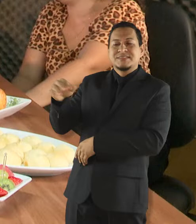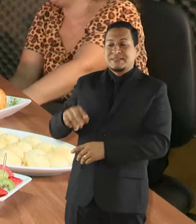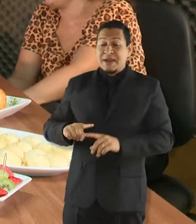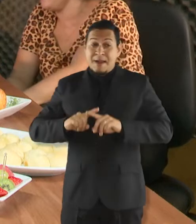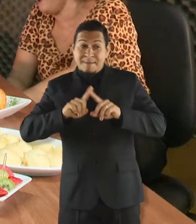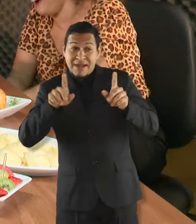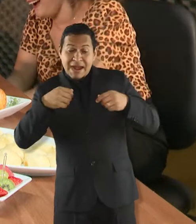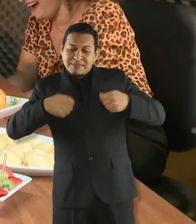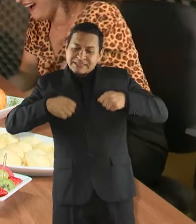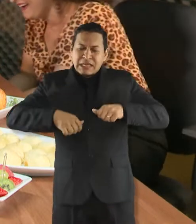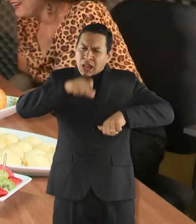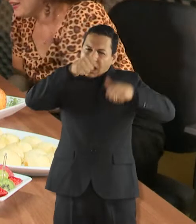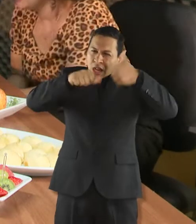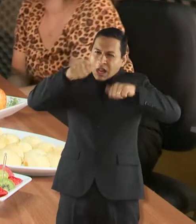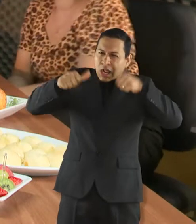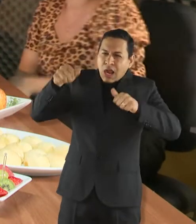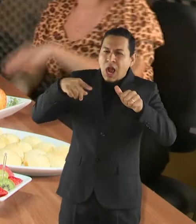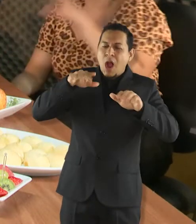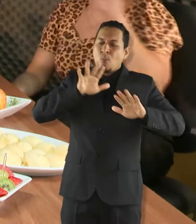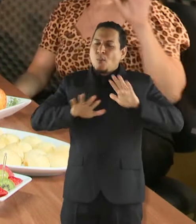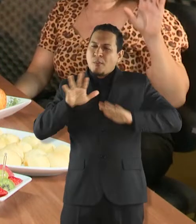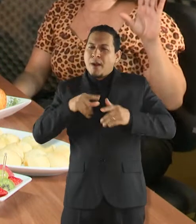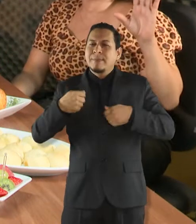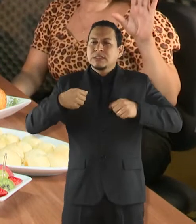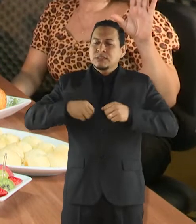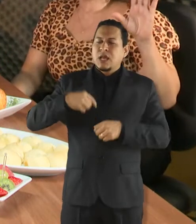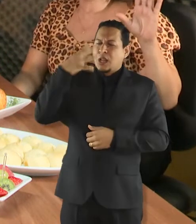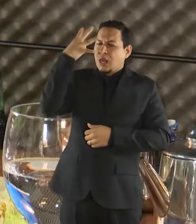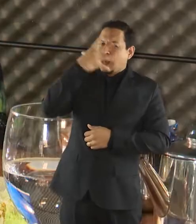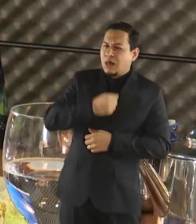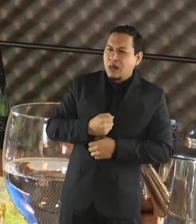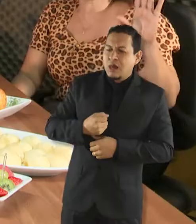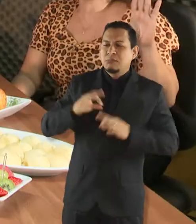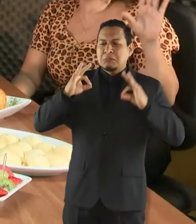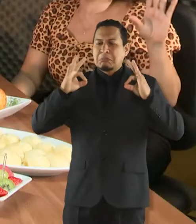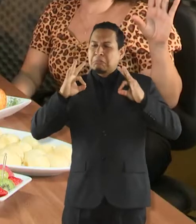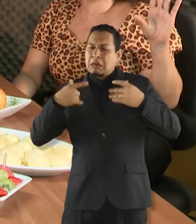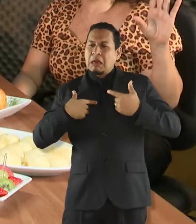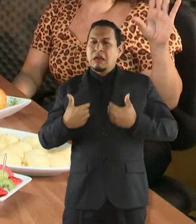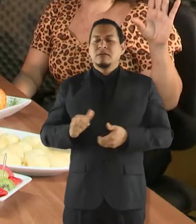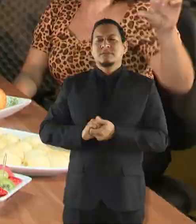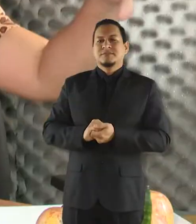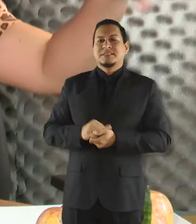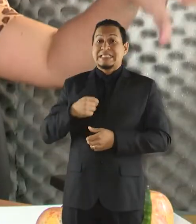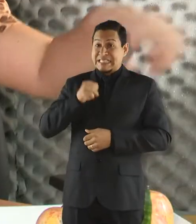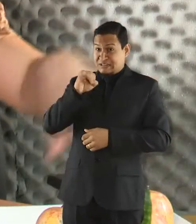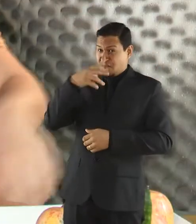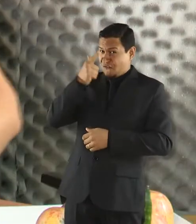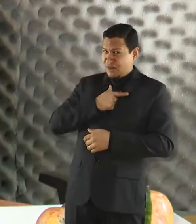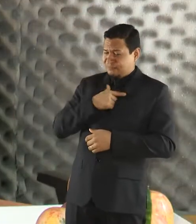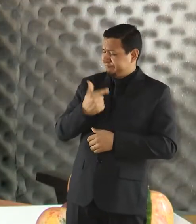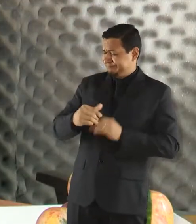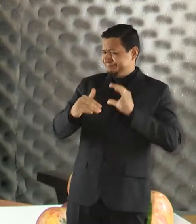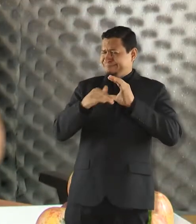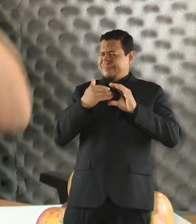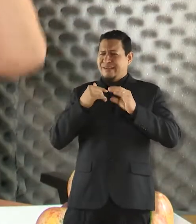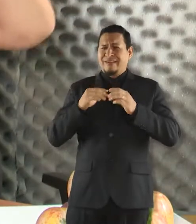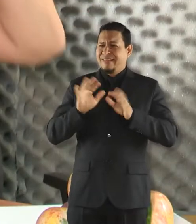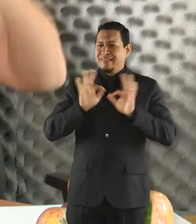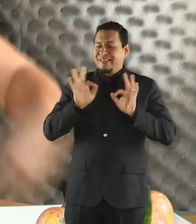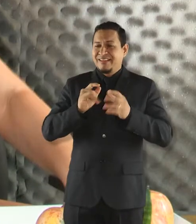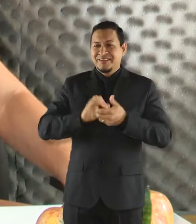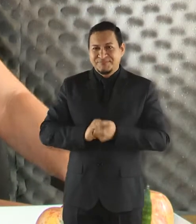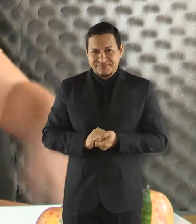o traço genético, né? Enfim, né? Tem que ser bonito, tá? Ela deu uma indireta aí. Se for feio, não entra não. Manda a foto também no currículo pregado,